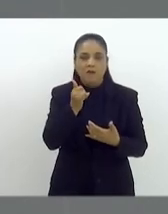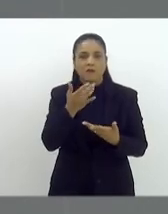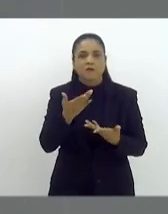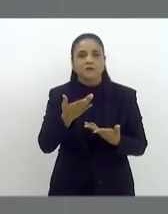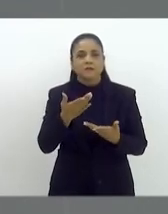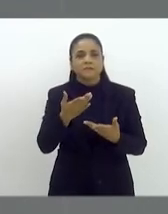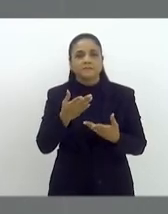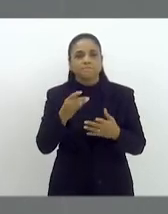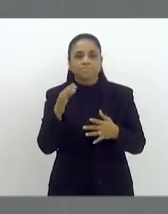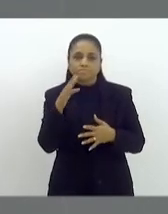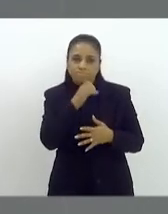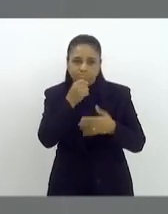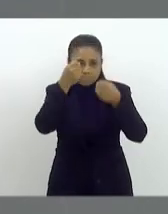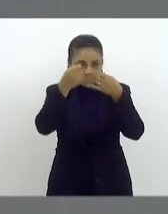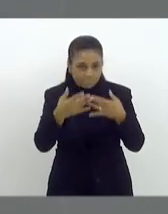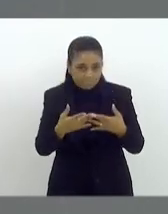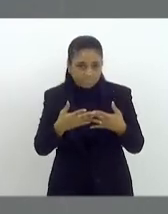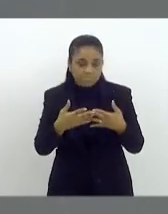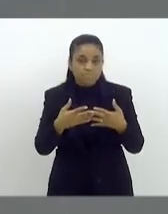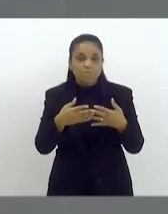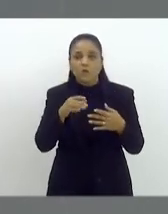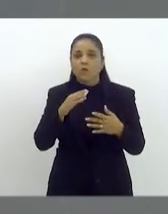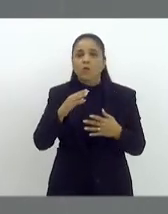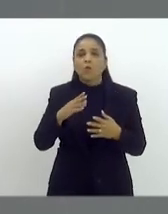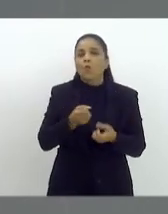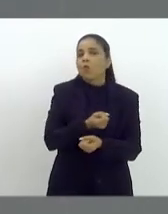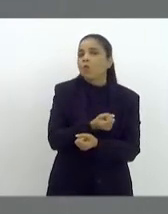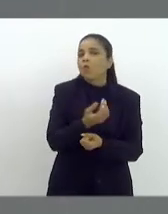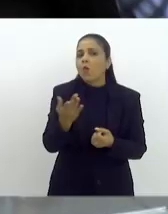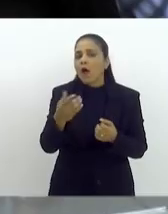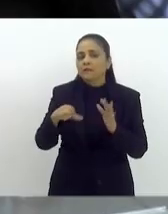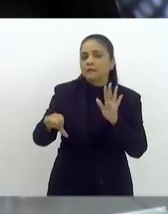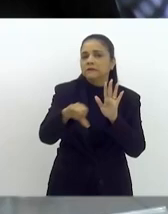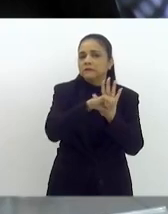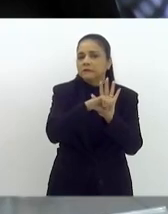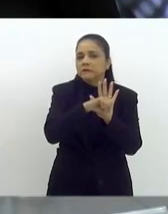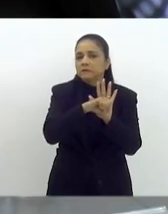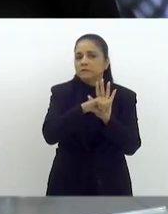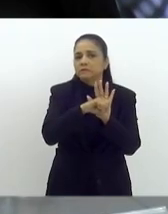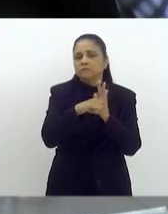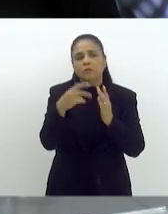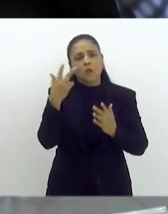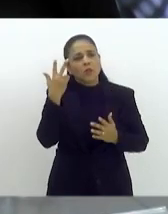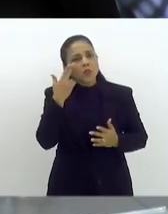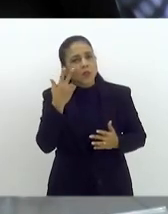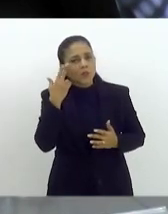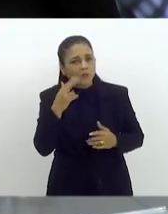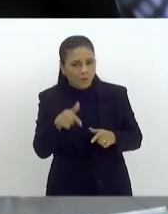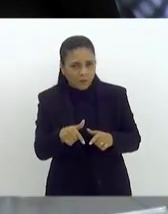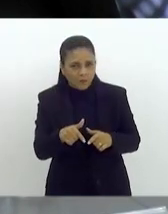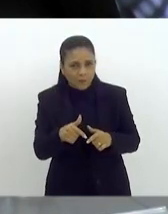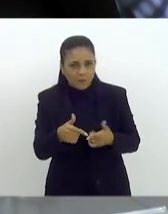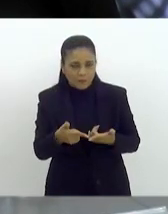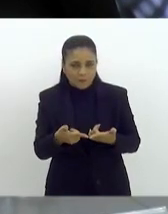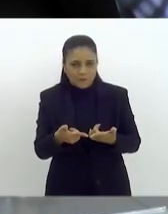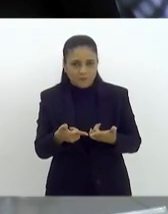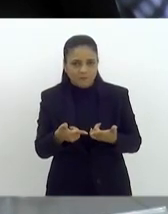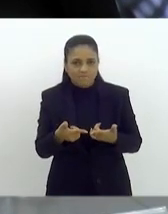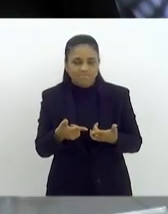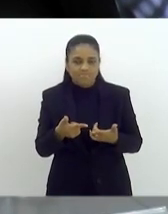principalmente Quais são esses tipos penais esses delitos mais comuns que são